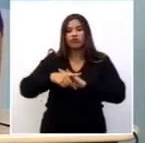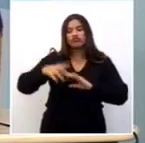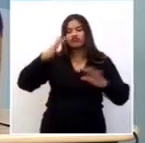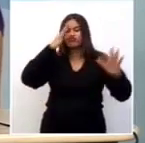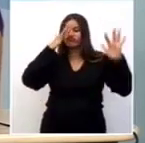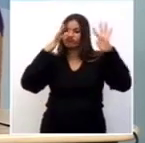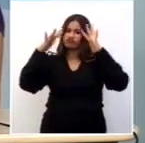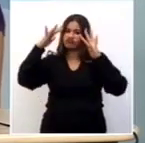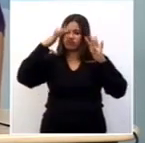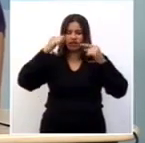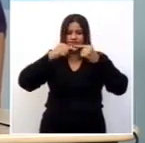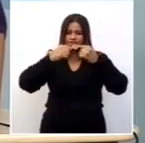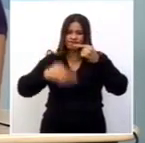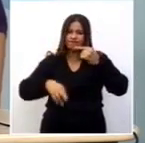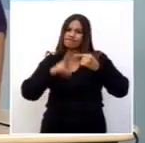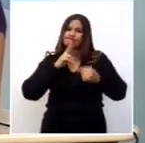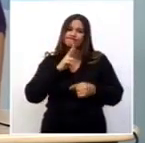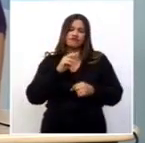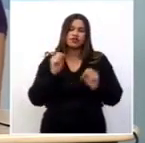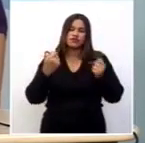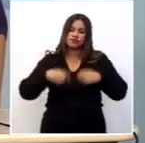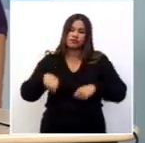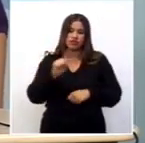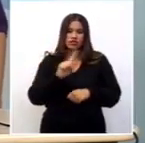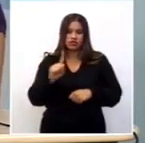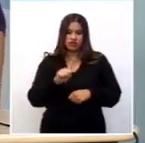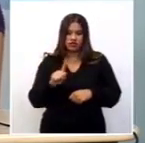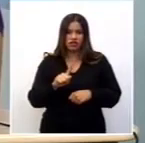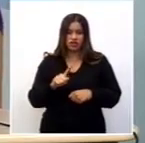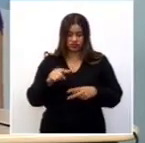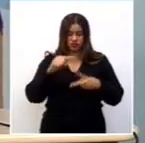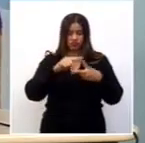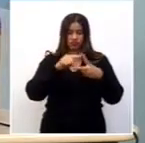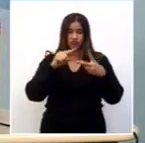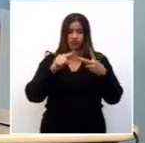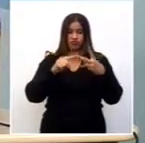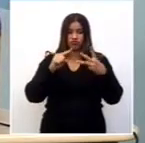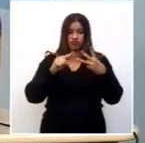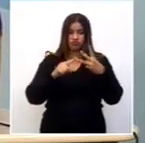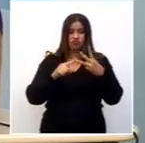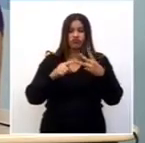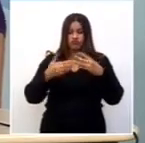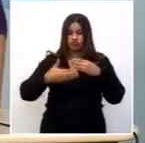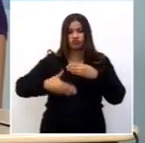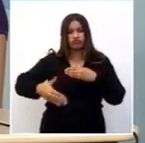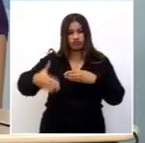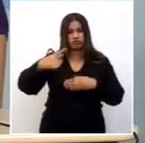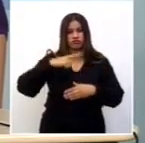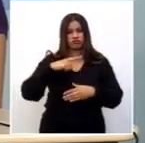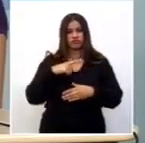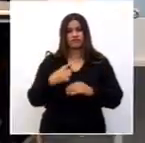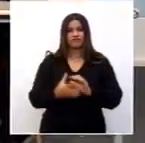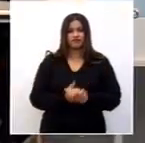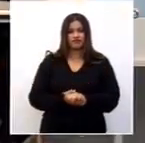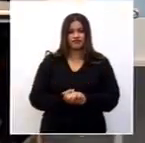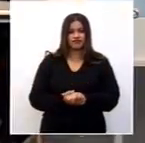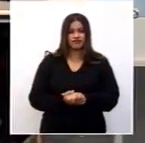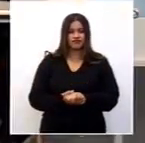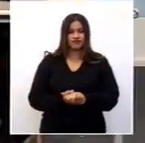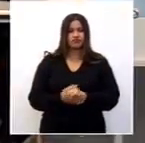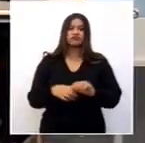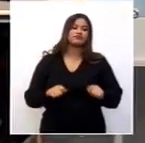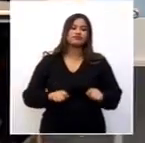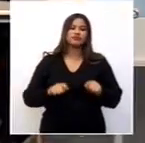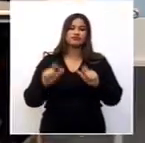comentário posterior, porque a atividade se estende em 3 diferentes momentos. Podemos colocar,